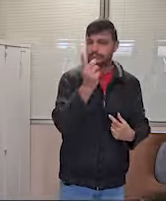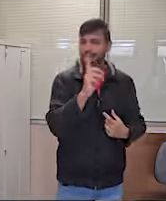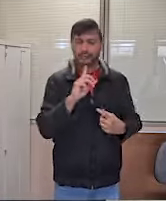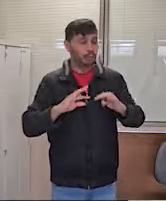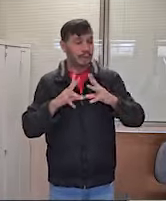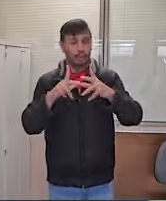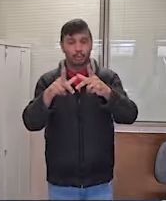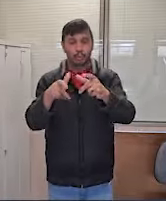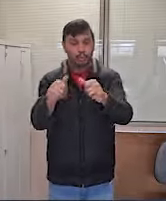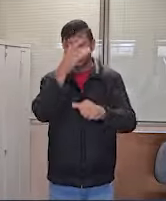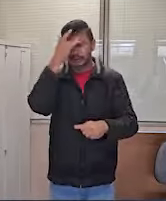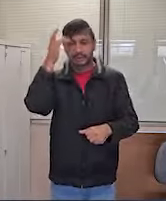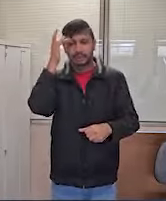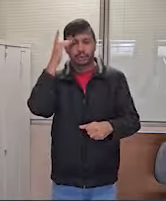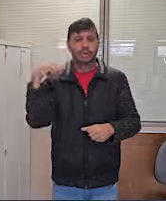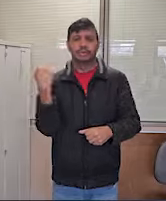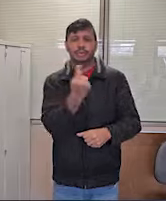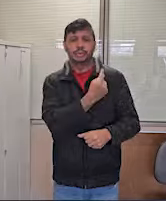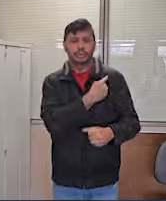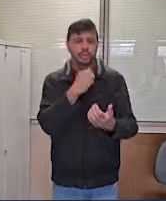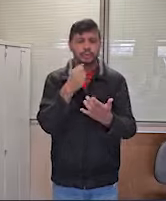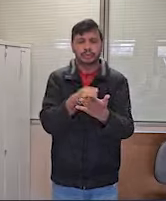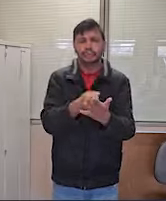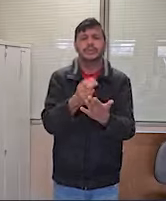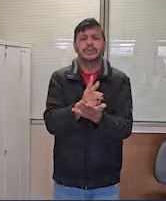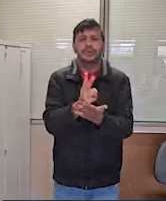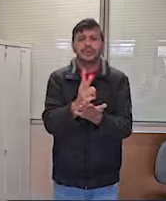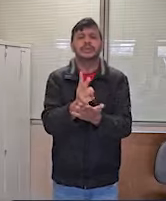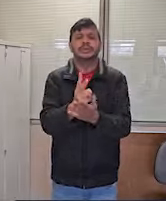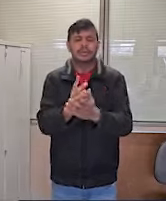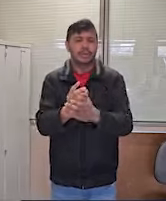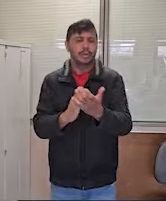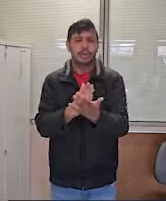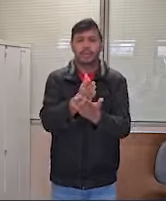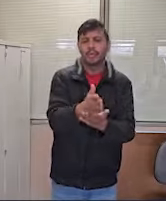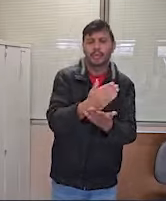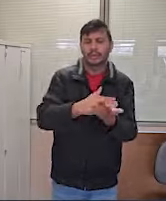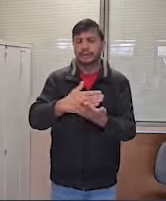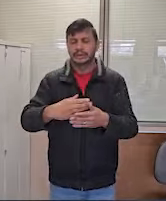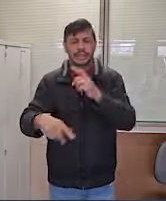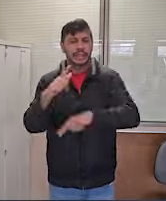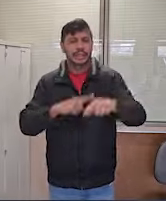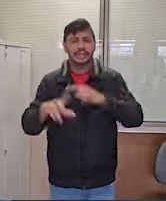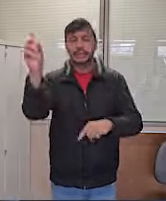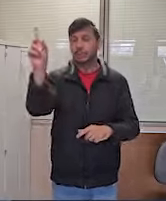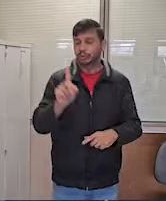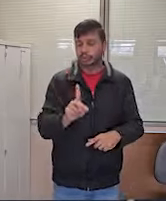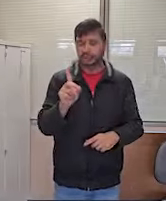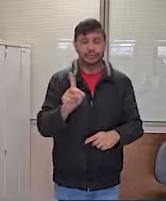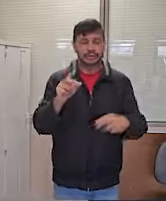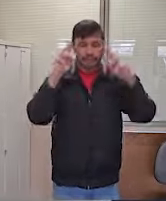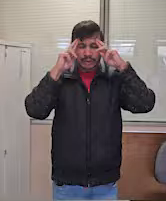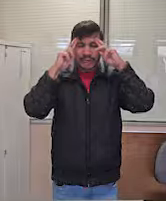só, conseguimos fazer a roda da inclusão girar, abrindo oportunidades de trabalho decente para as pessoas com